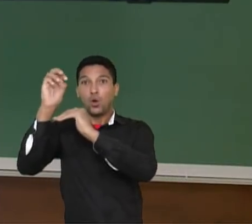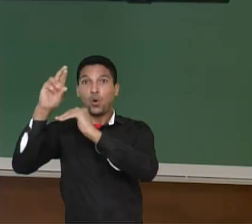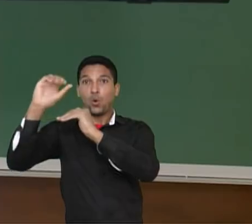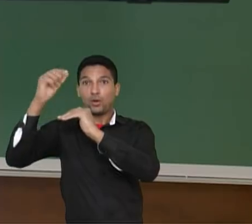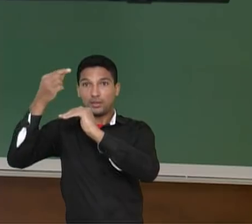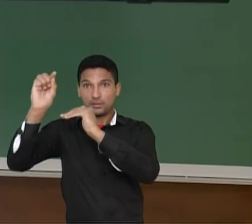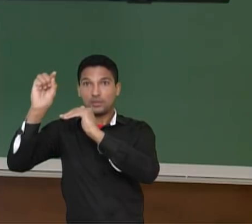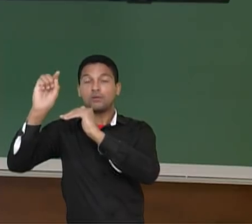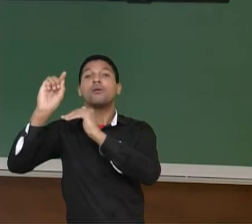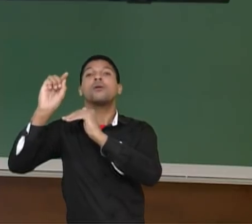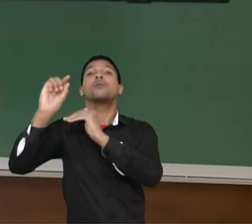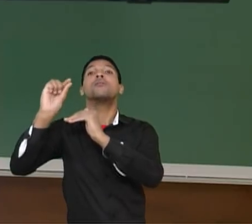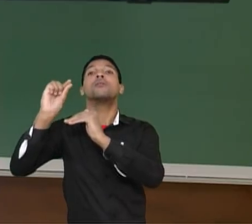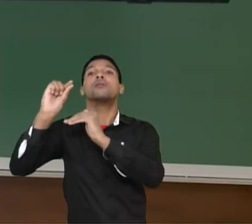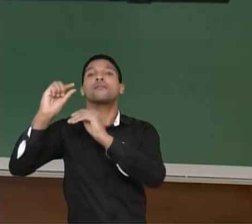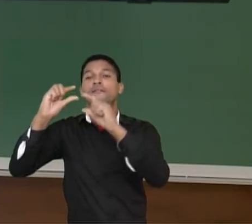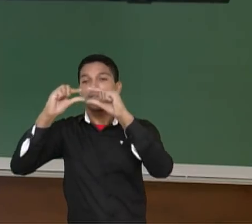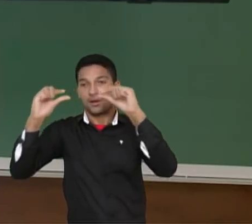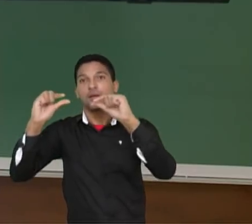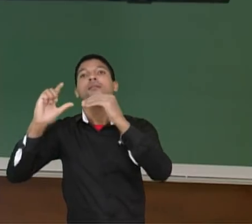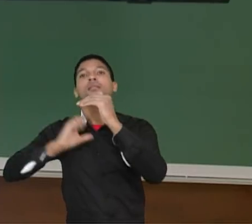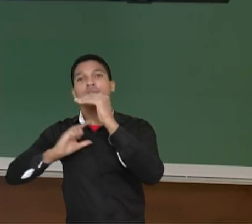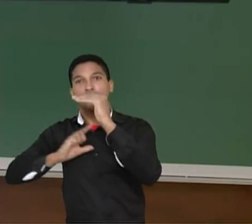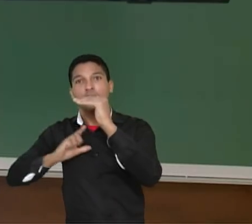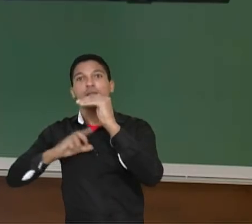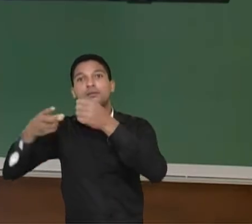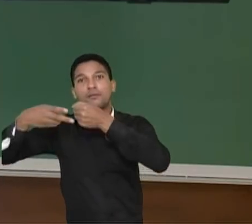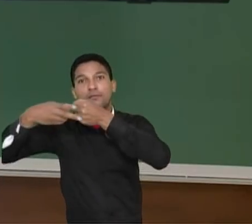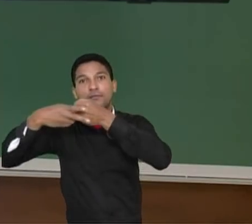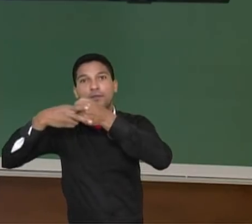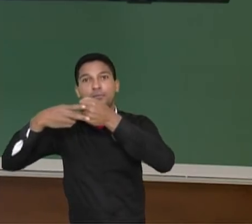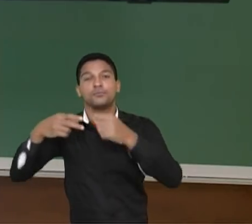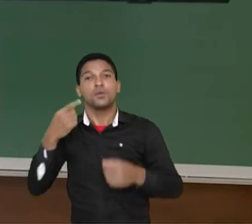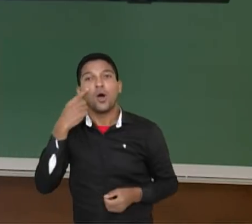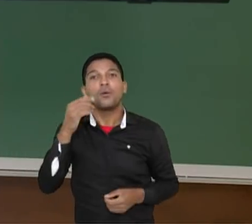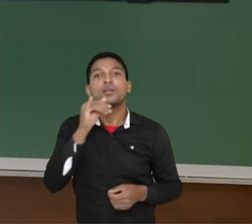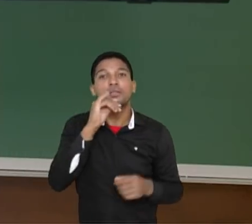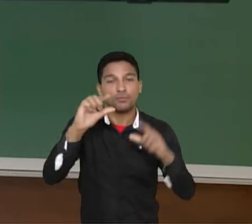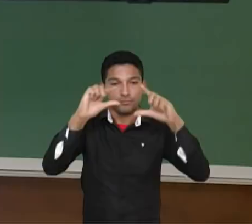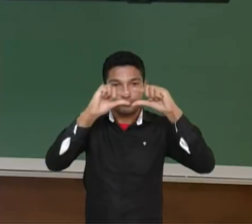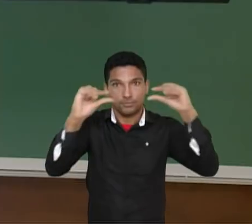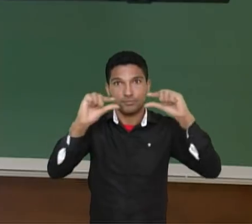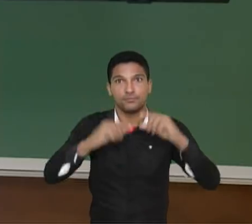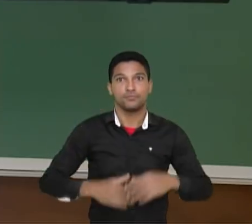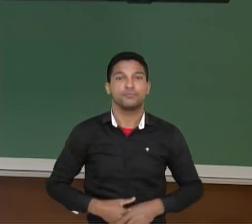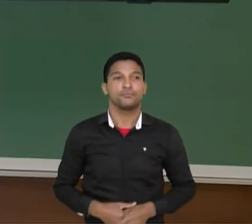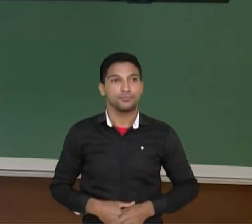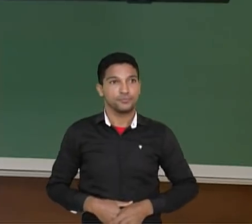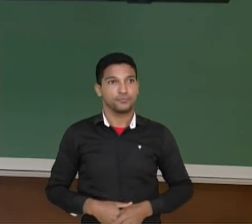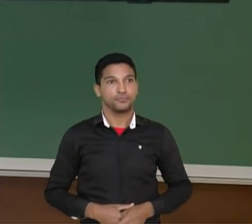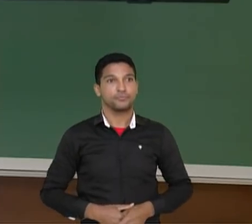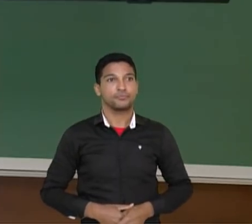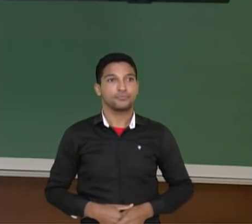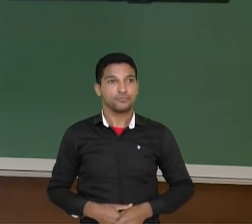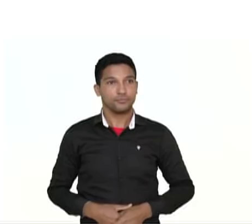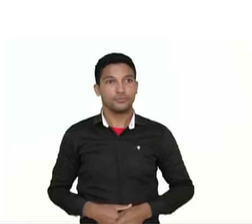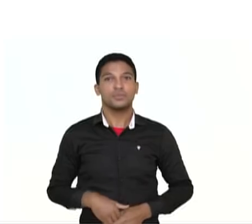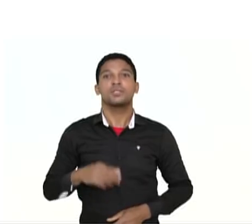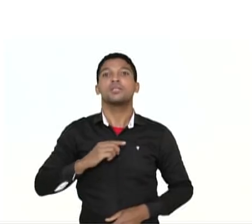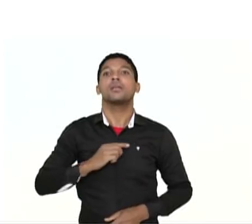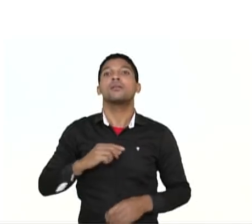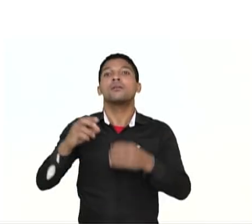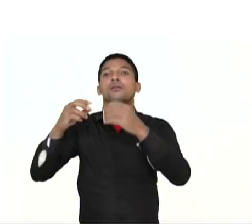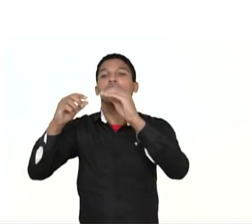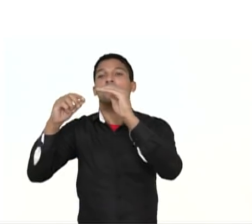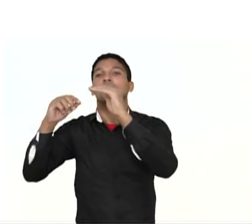nós temos como exemplo, a Amazônia é considerada celeiro do mundo. Repare aqui que nós temos um verbo ser que